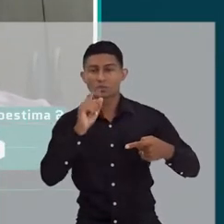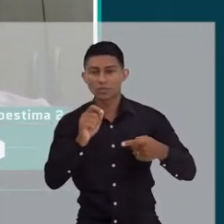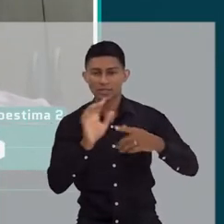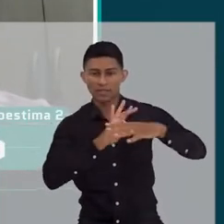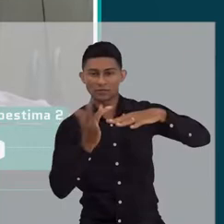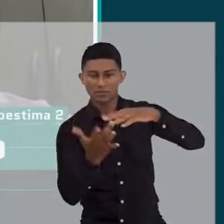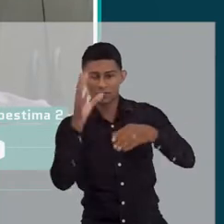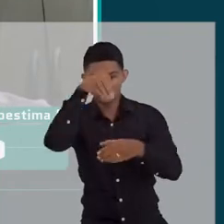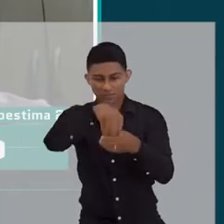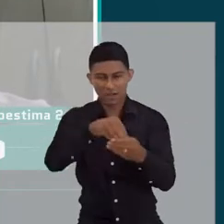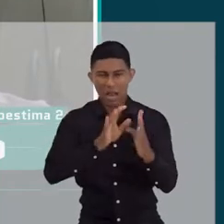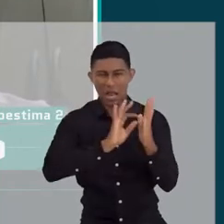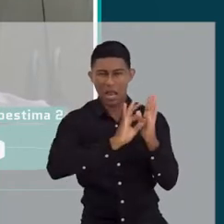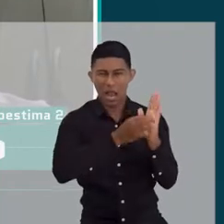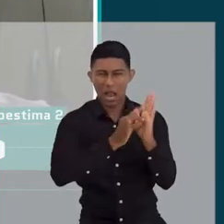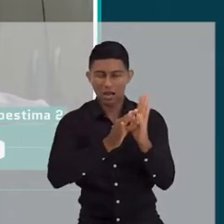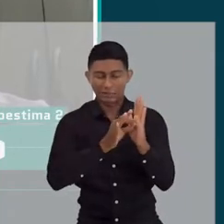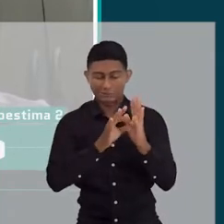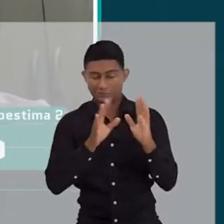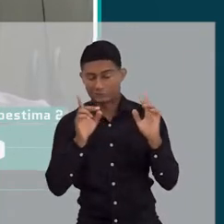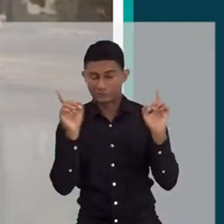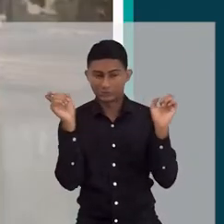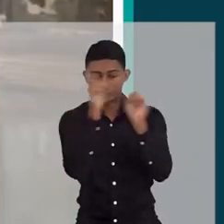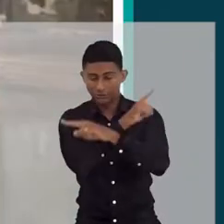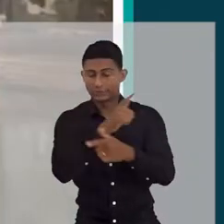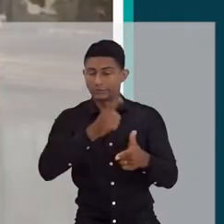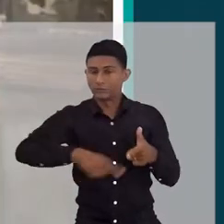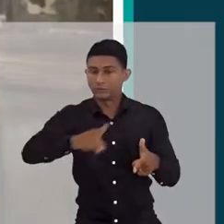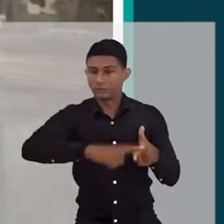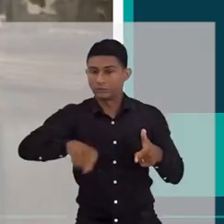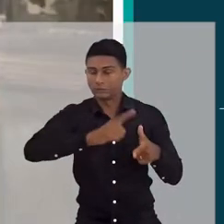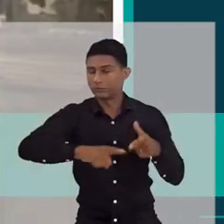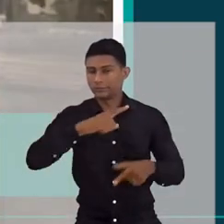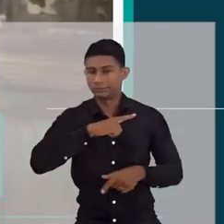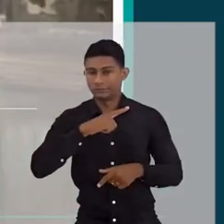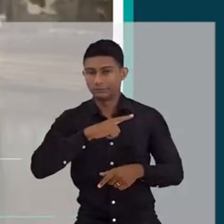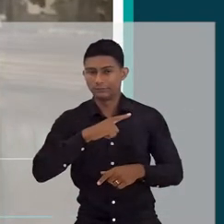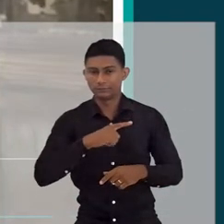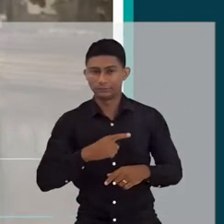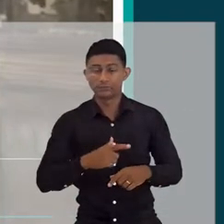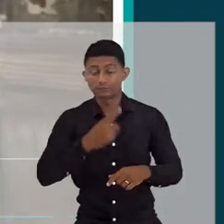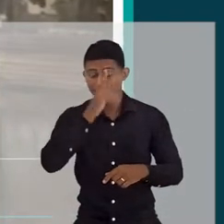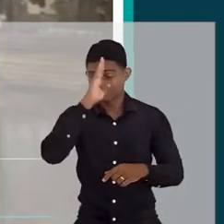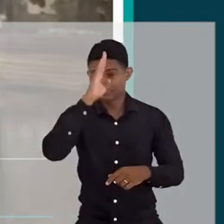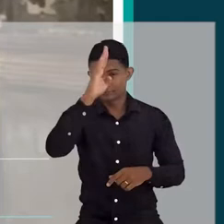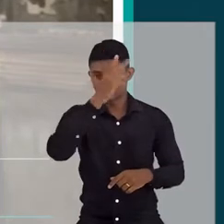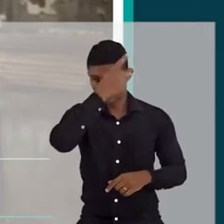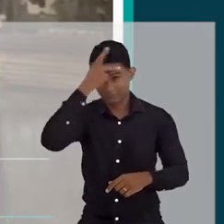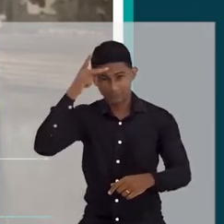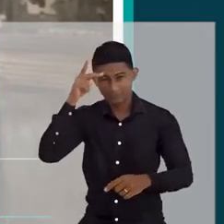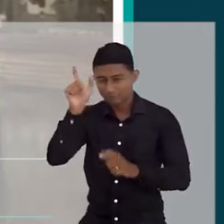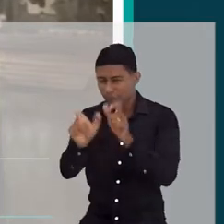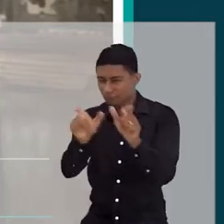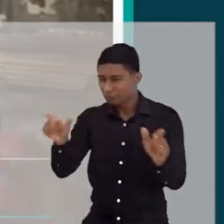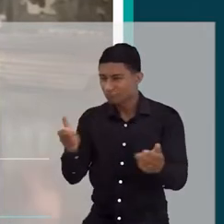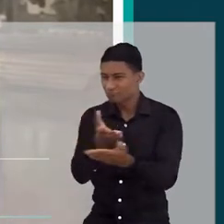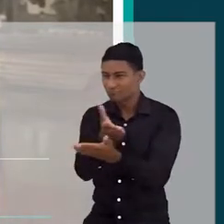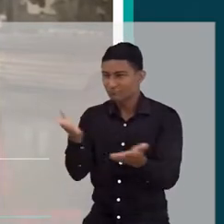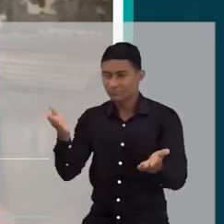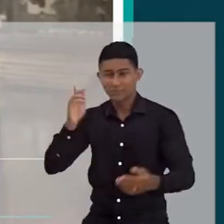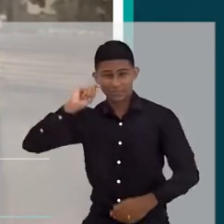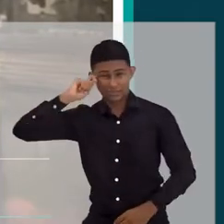do algoritmo, né? A Agnaldo estava explicando aqui para a gente a problemática de, principalmente, criadores que pertencem a minorias